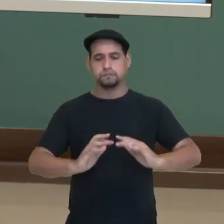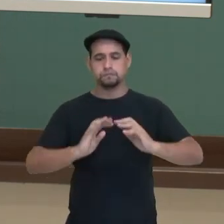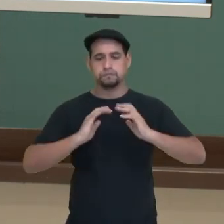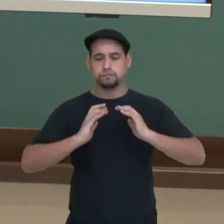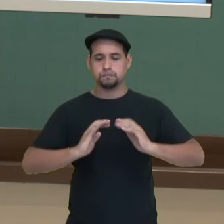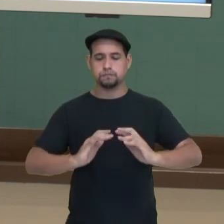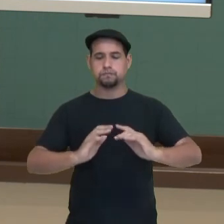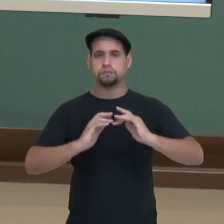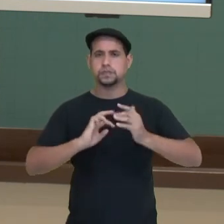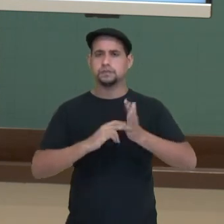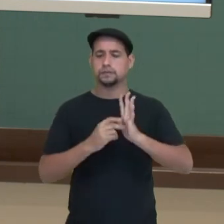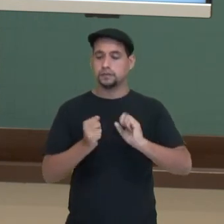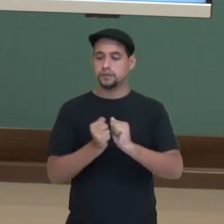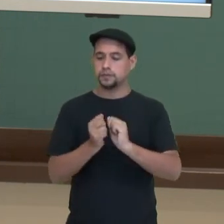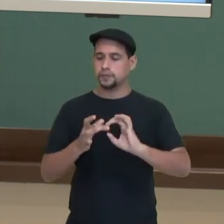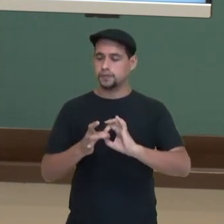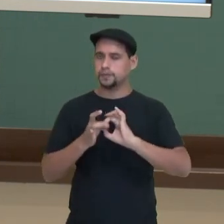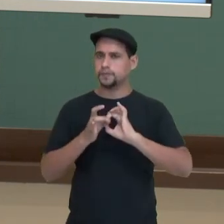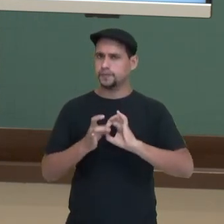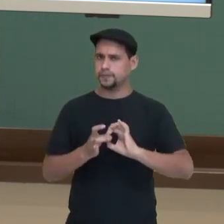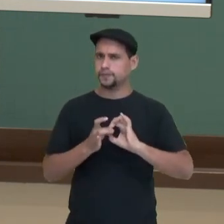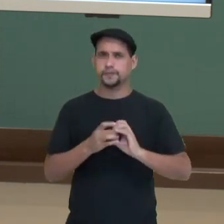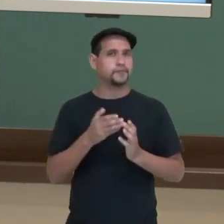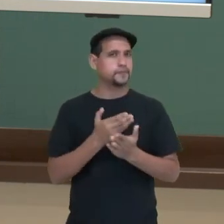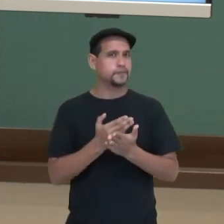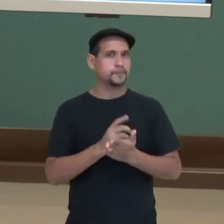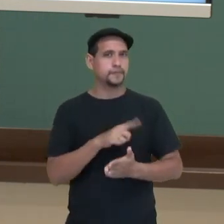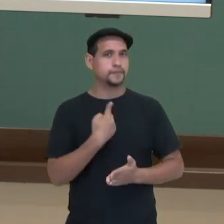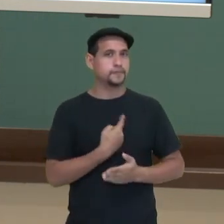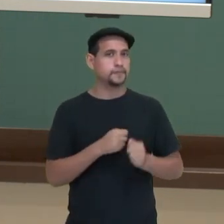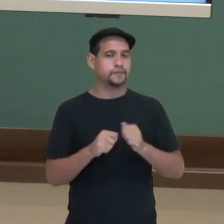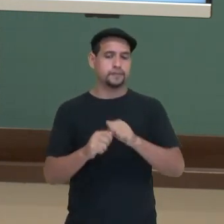as células que vão estar junto com ele. Nessa